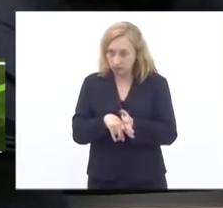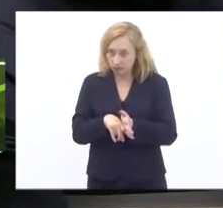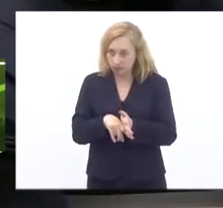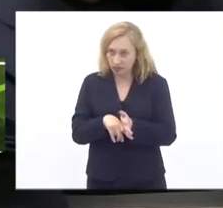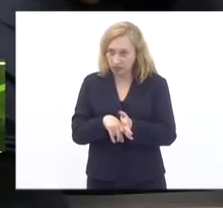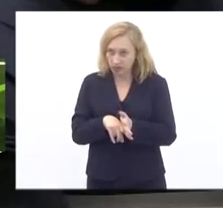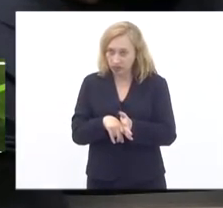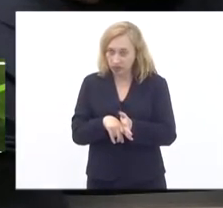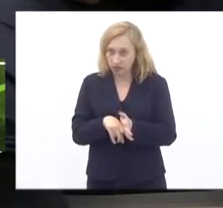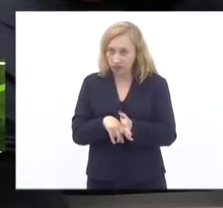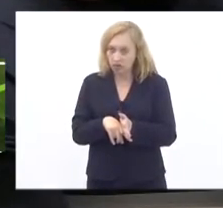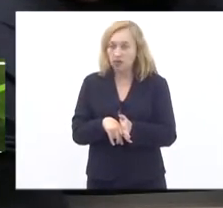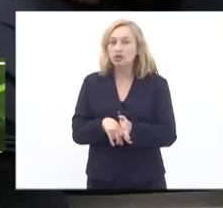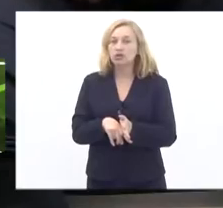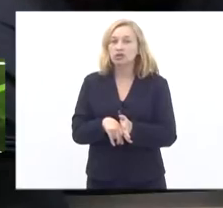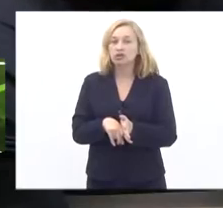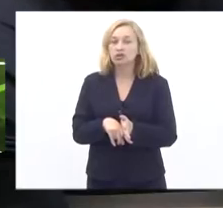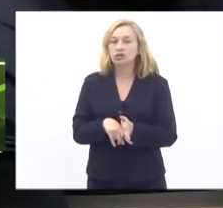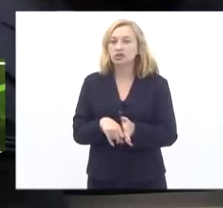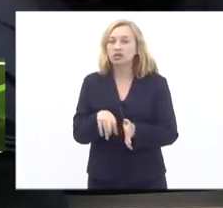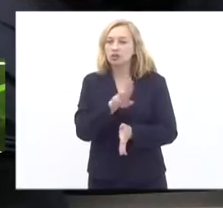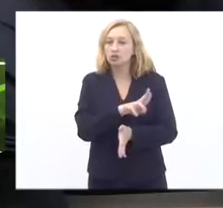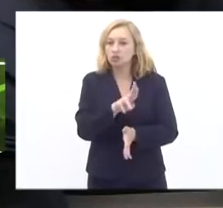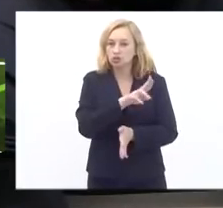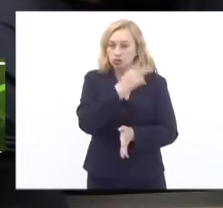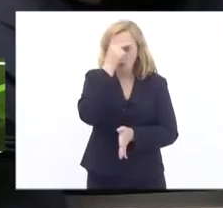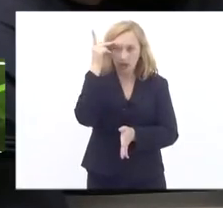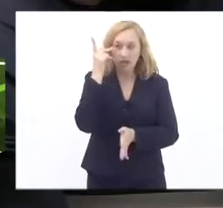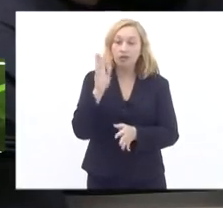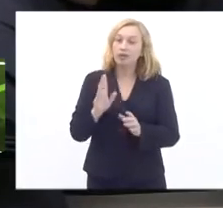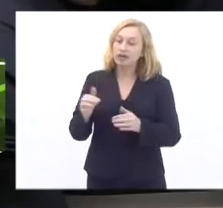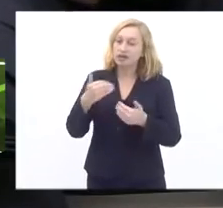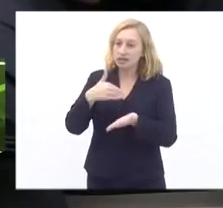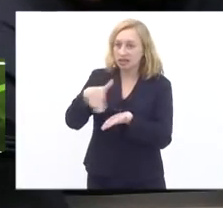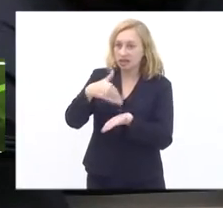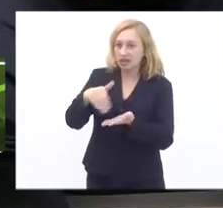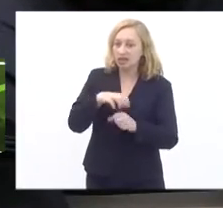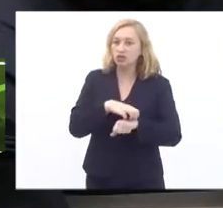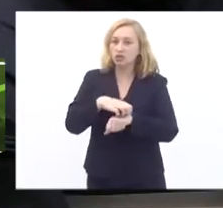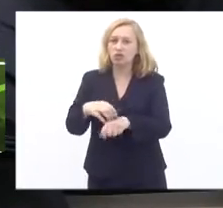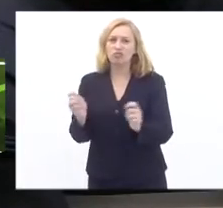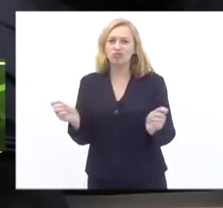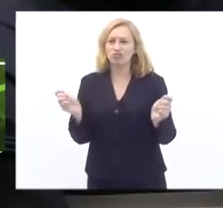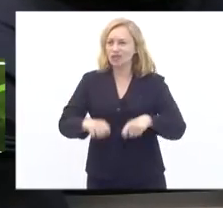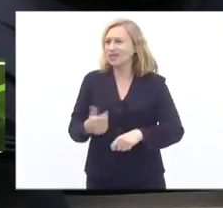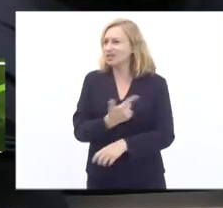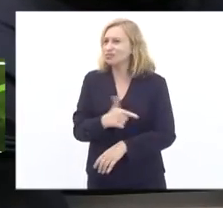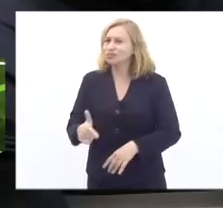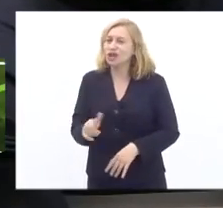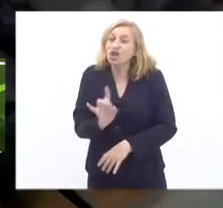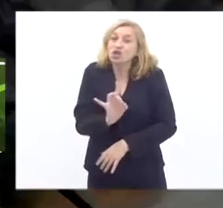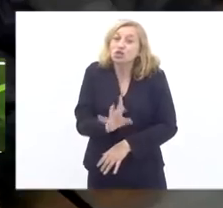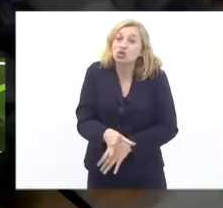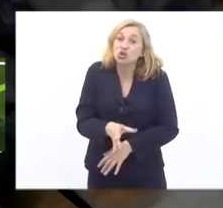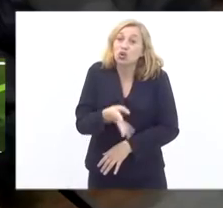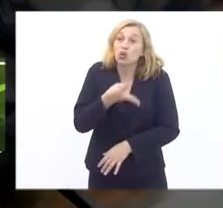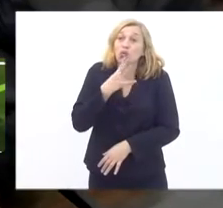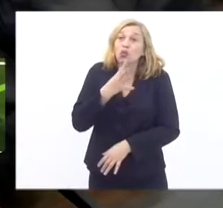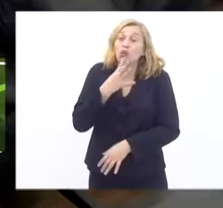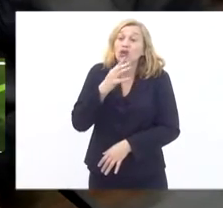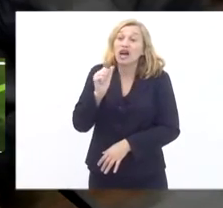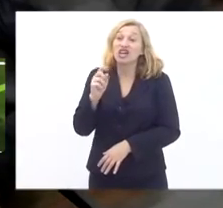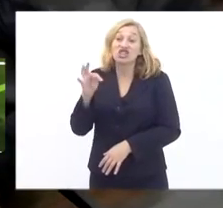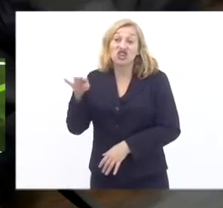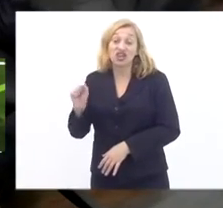da demanda de passageiro. Em cima da medida que a Secretaria de Transporte se tornou incompetente, eu só reconheço a agência,